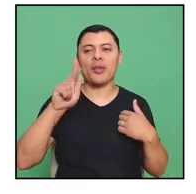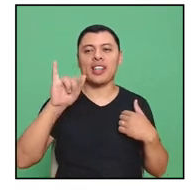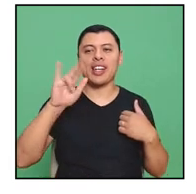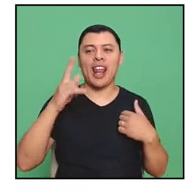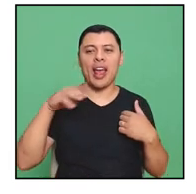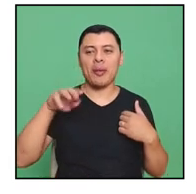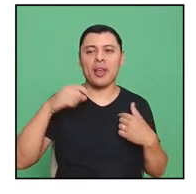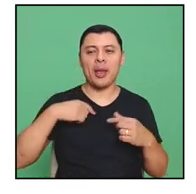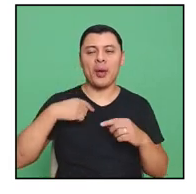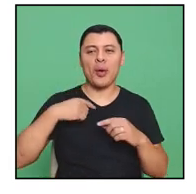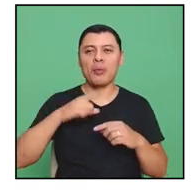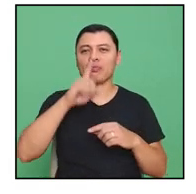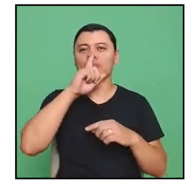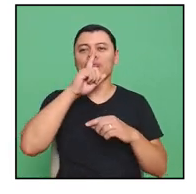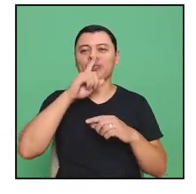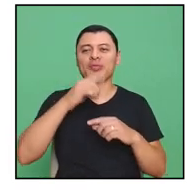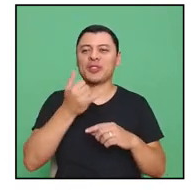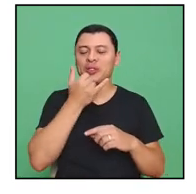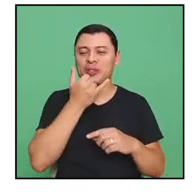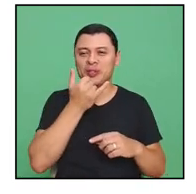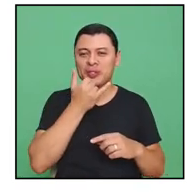Ah, Desculpa. no mute.